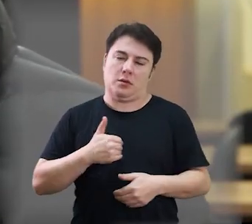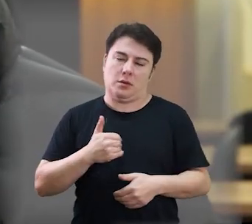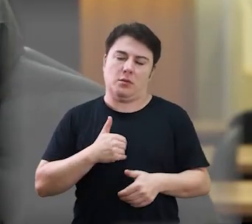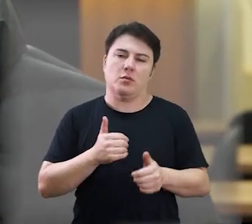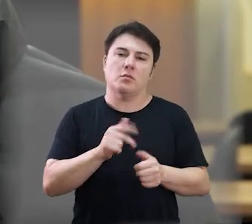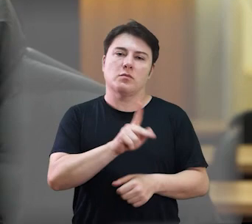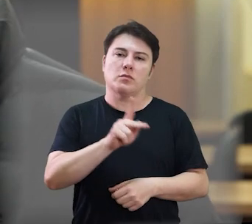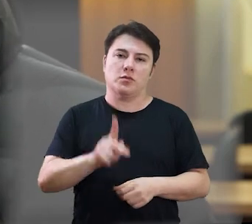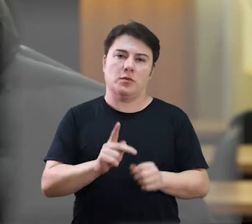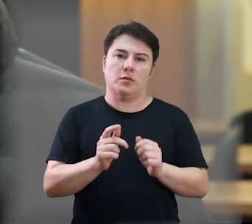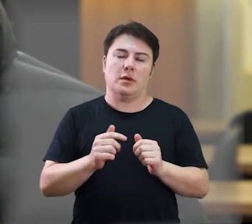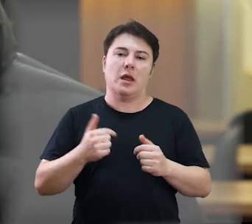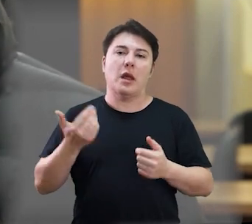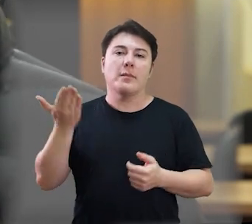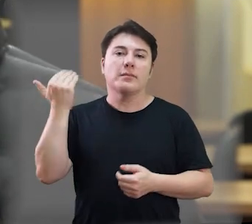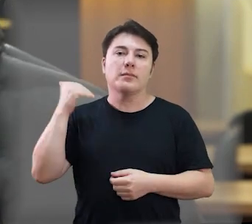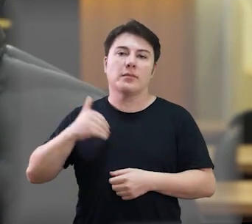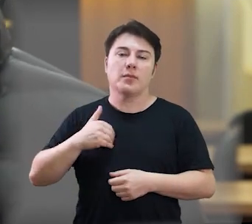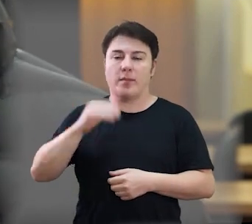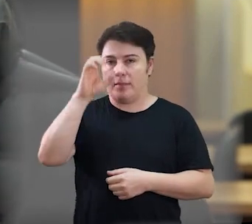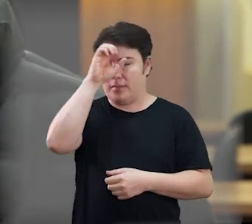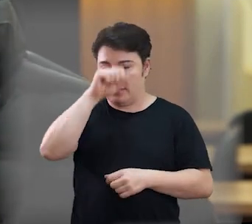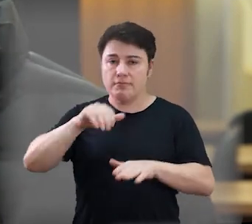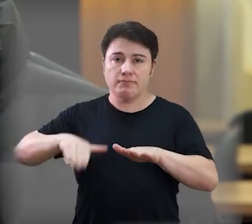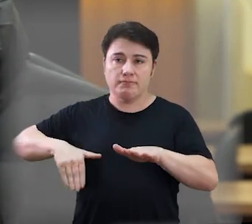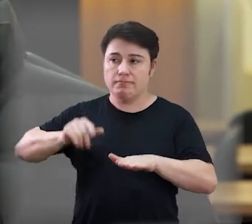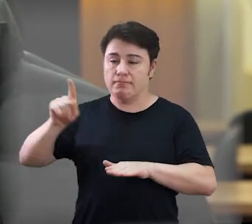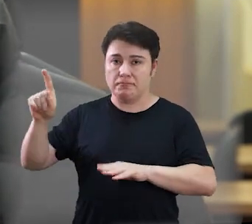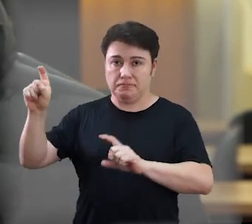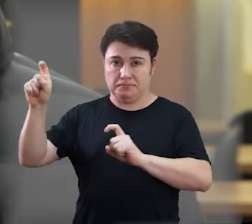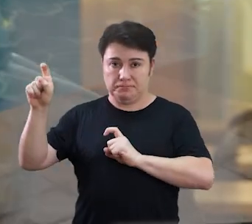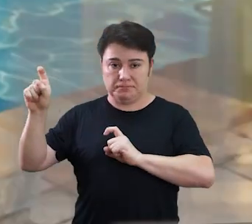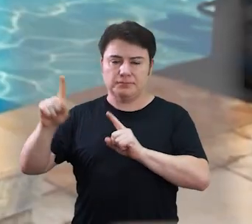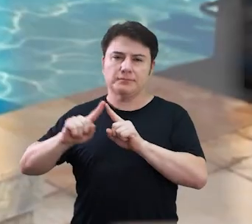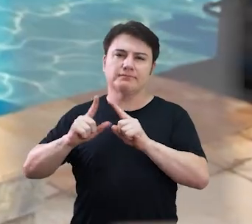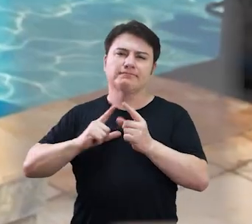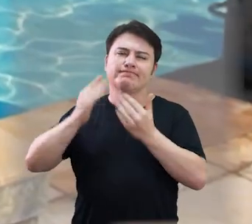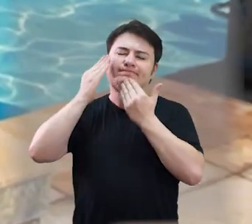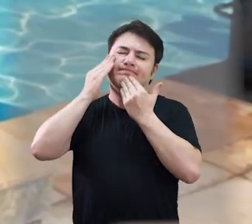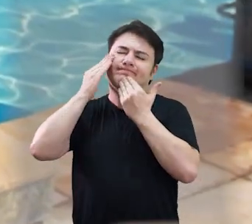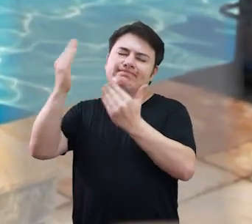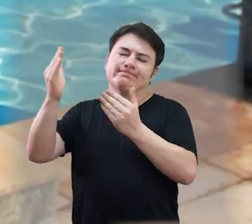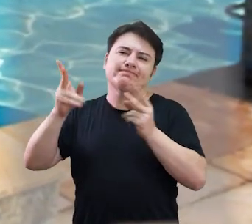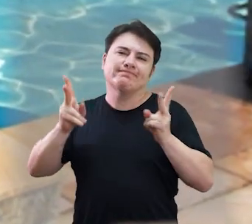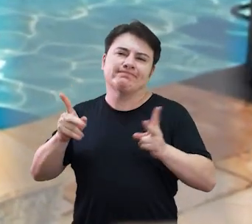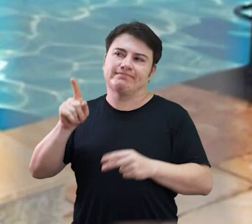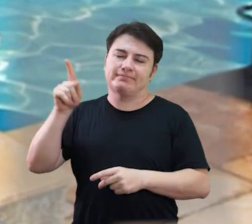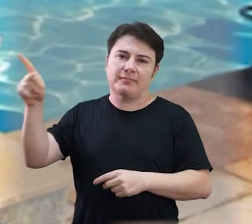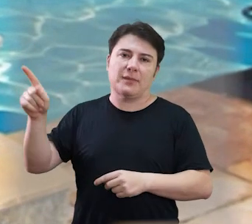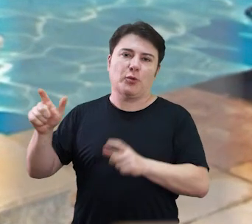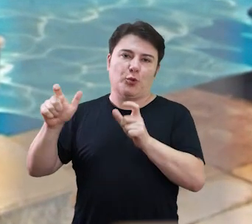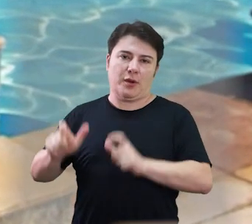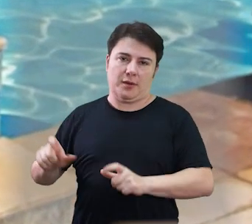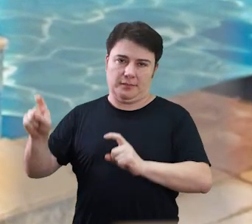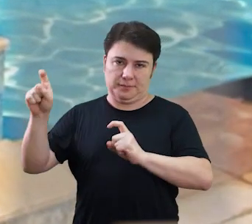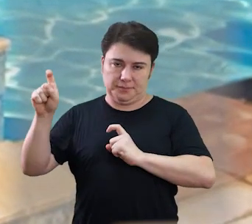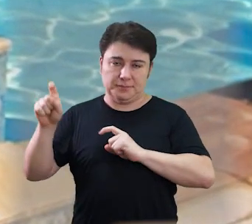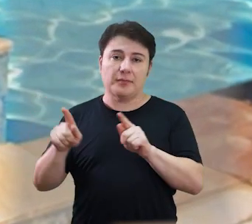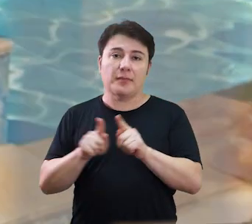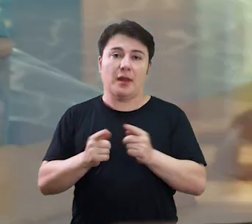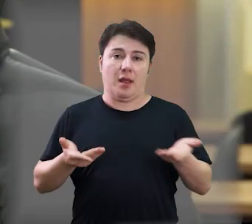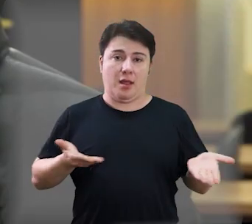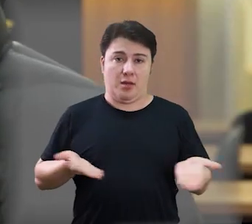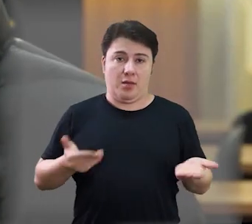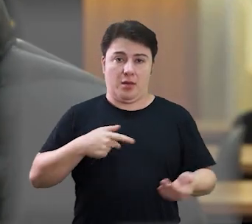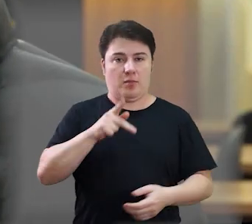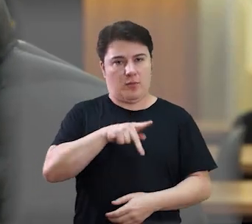educação física e eu aprendi a nadar no Pinheirinho, né? Então tenho uma gratidão eterna pelo parque e